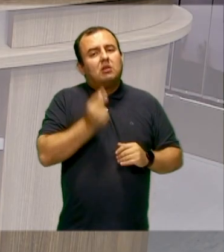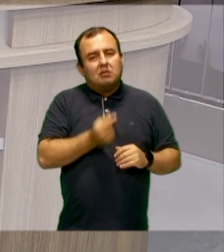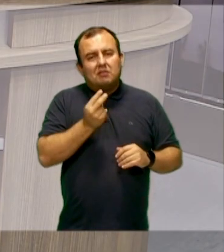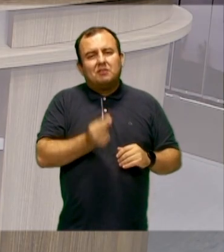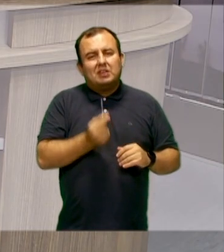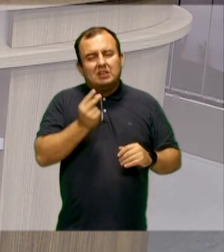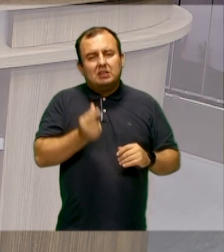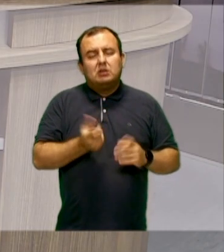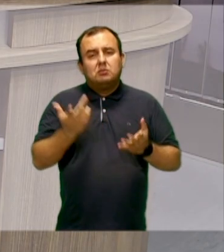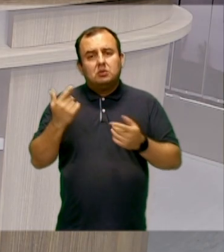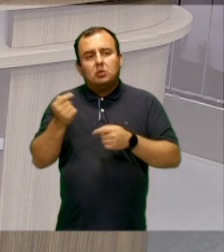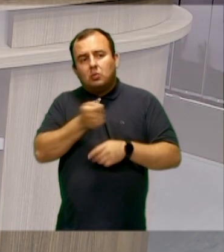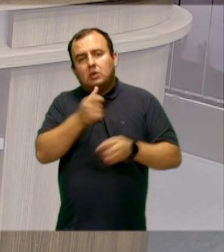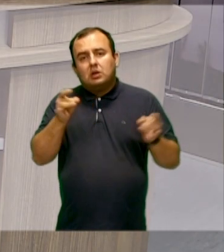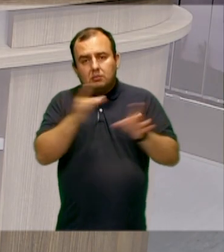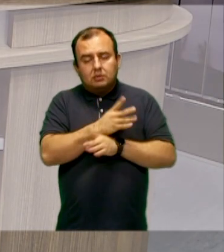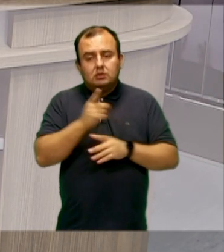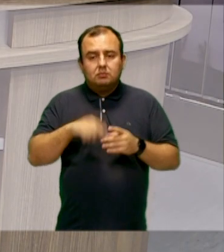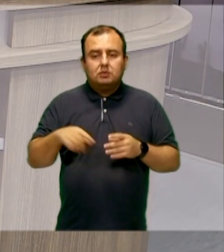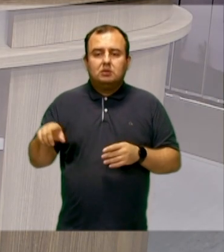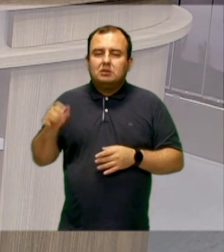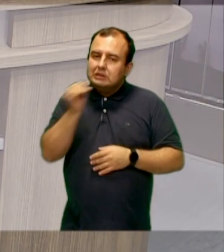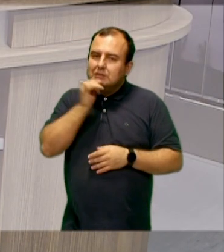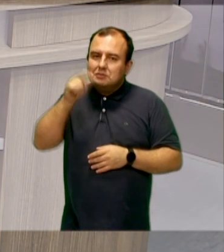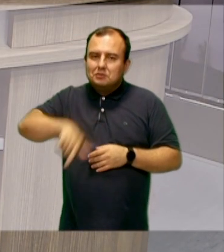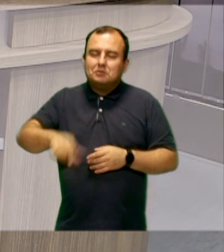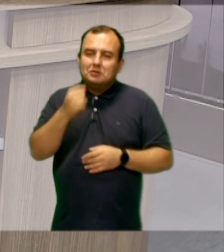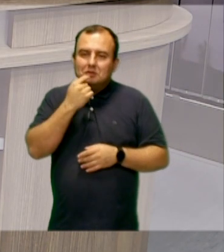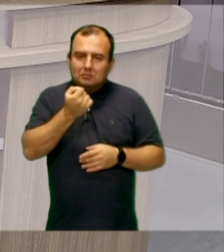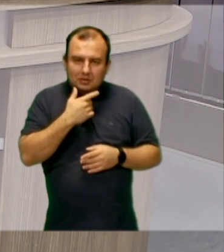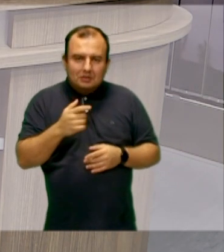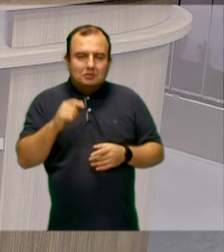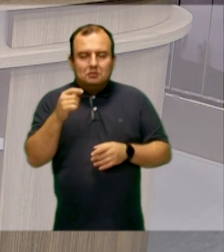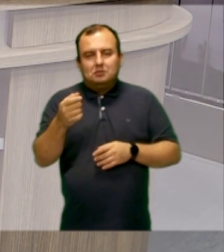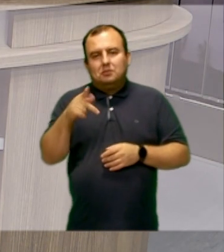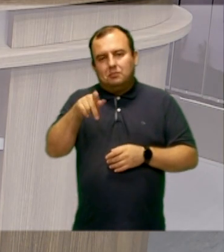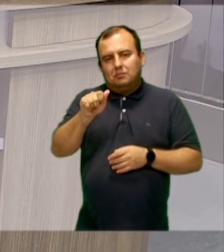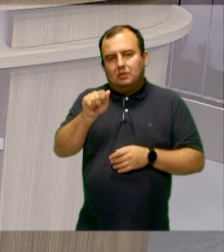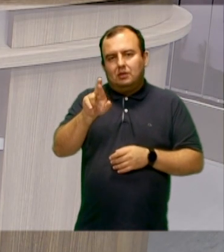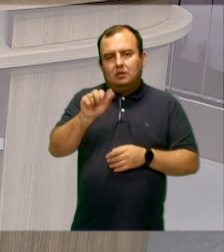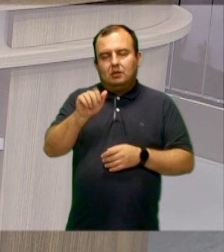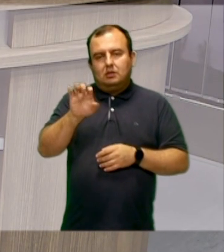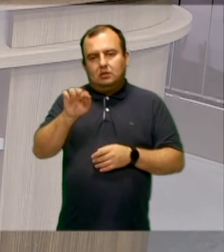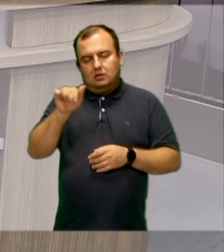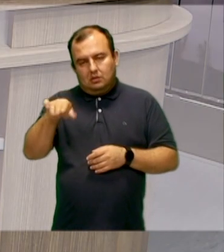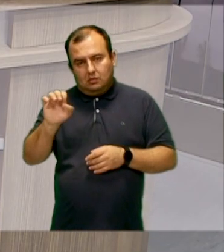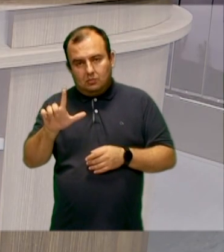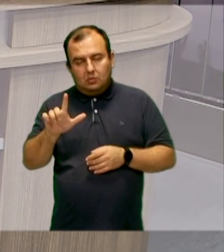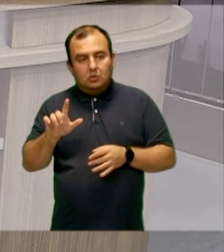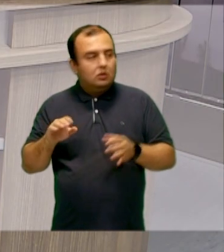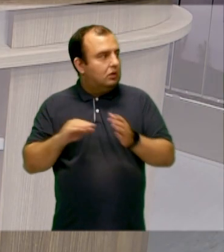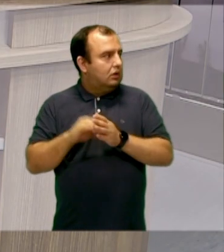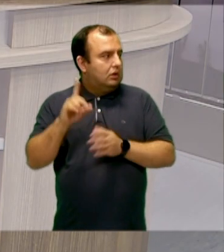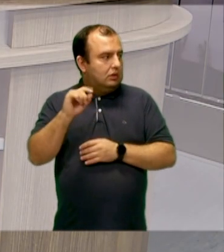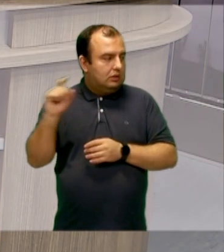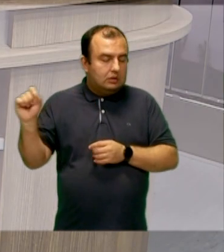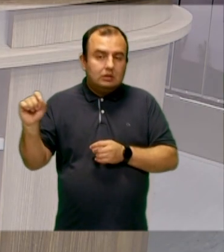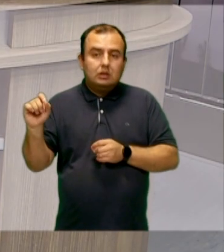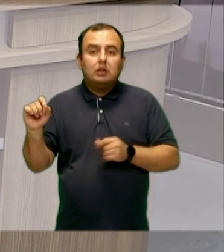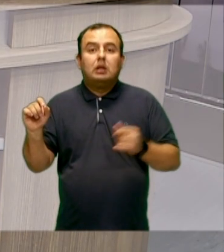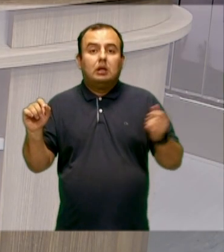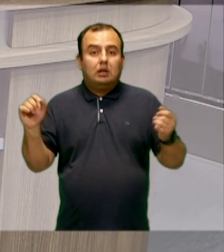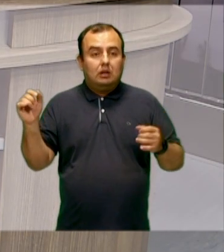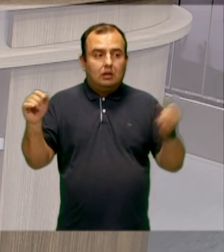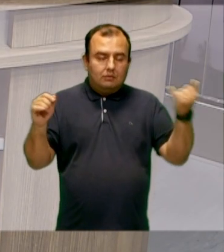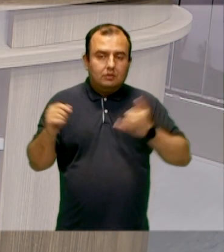acabando. Então, vamos lá, a gente colocou lá, usar o paracetamol de novo de exemplo aqui, que quando chega a 100, paracetamol ele avisa, né? Tá